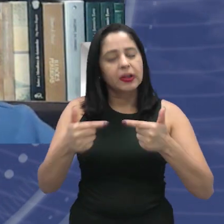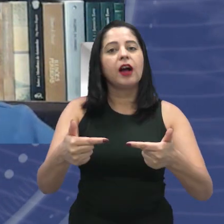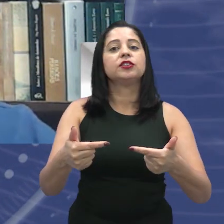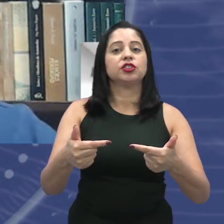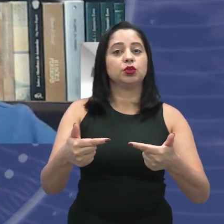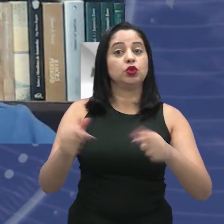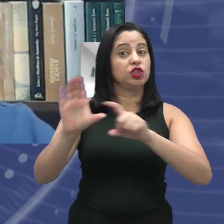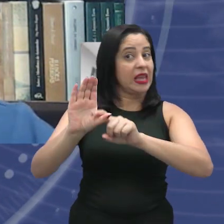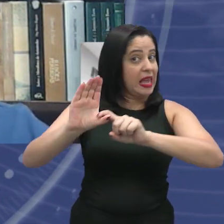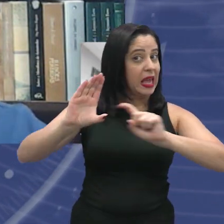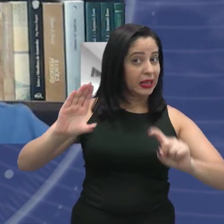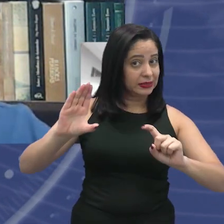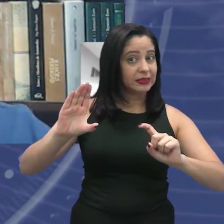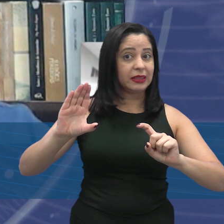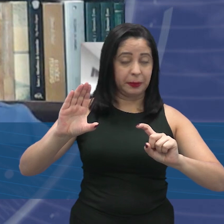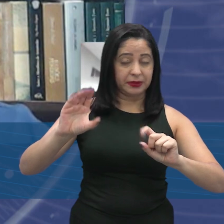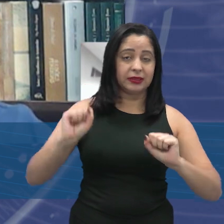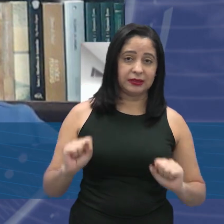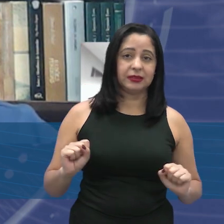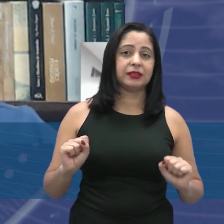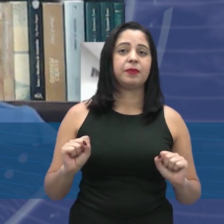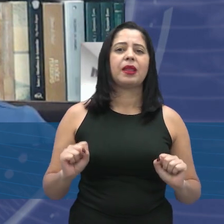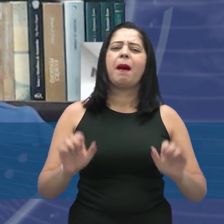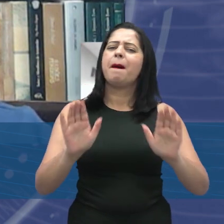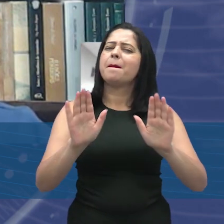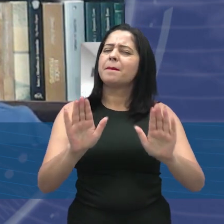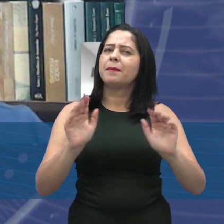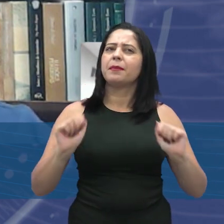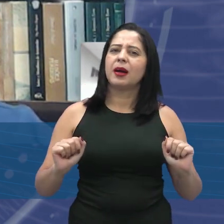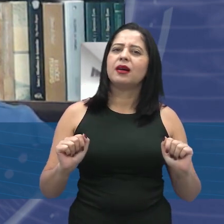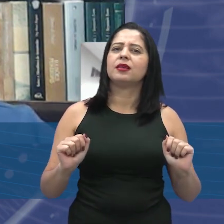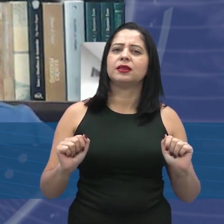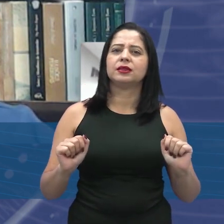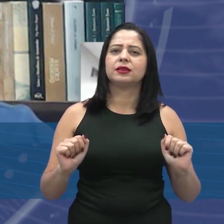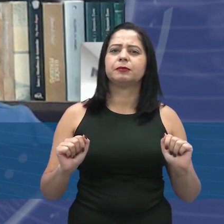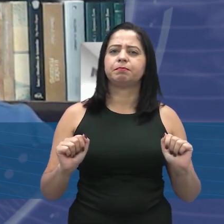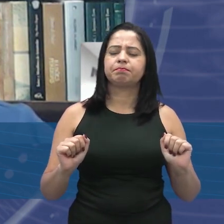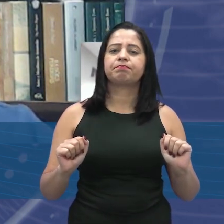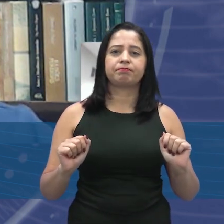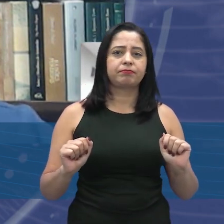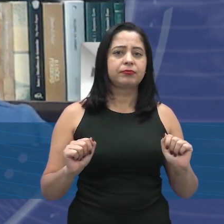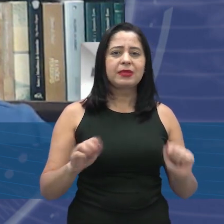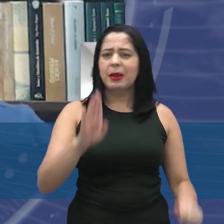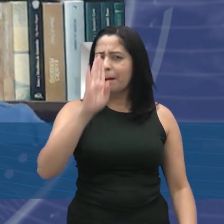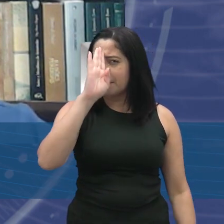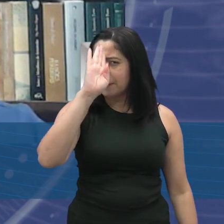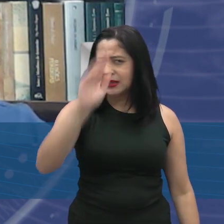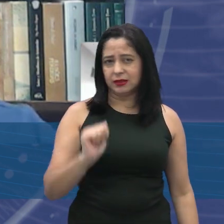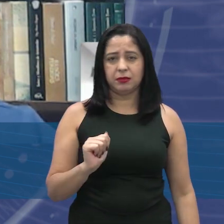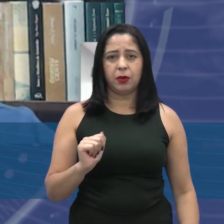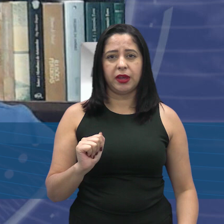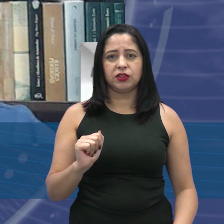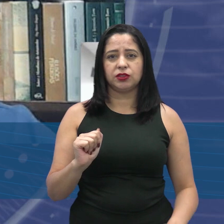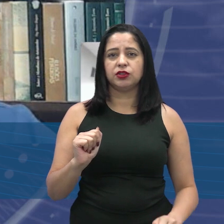quer ter autonomia no sistema produtivo. Só que quando você traz essa discussão, principalmente para a classe C,